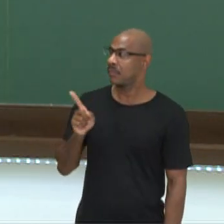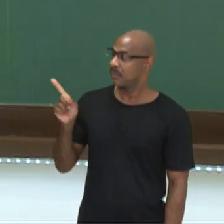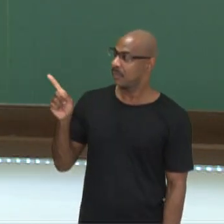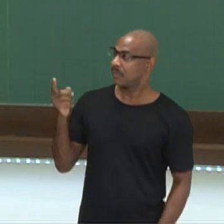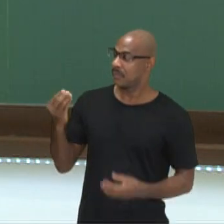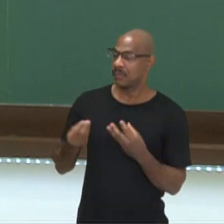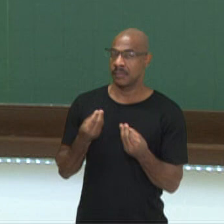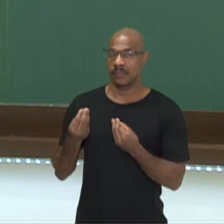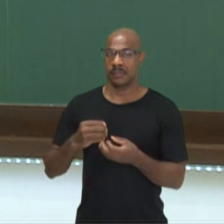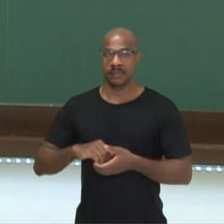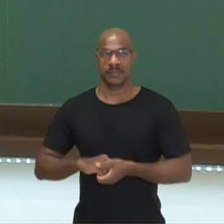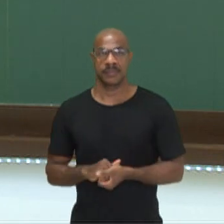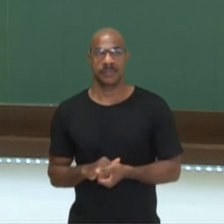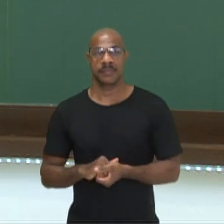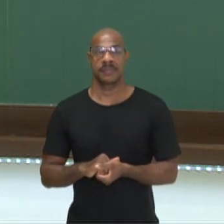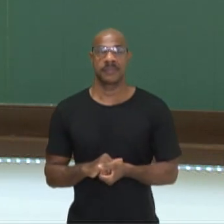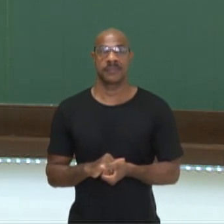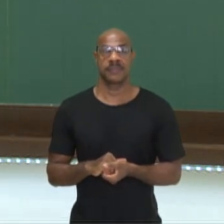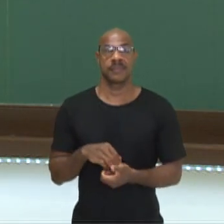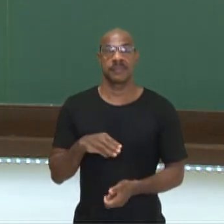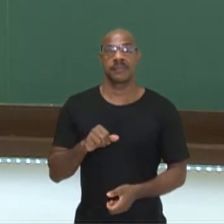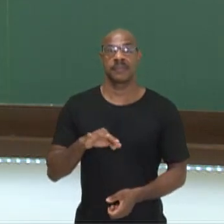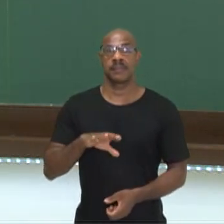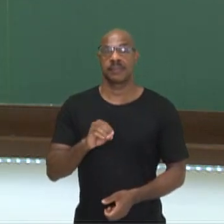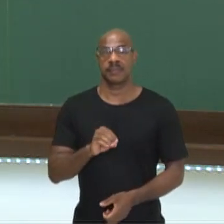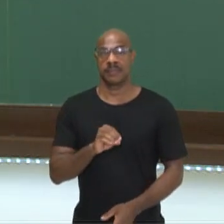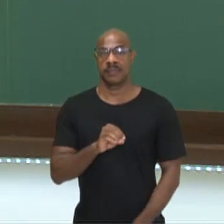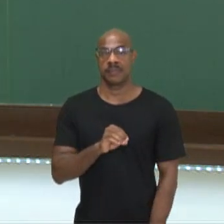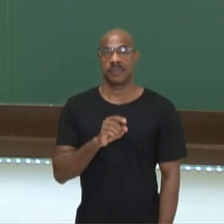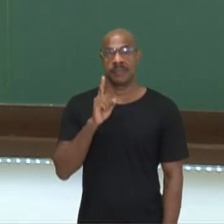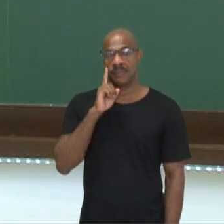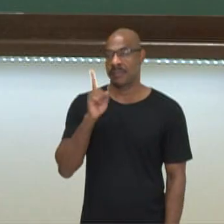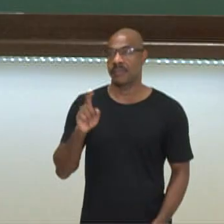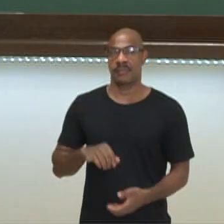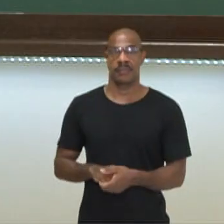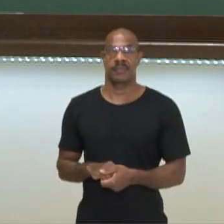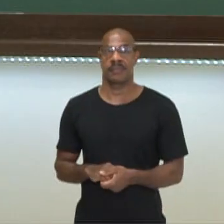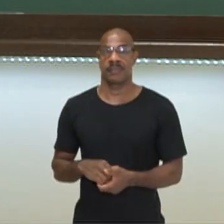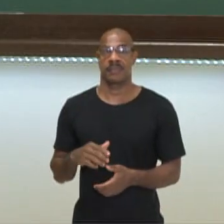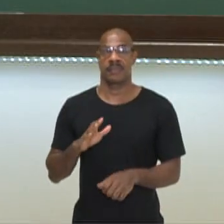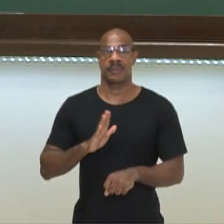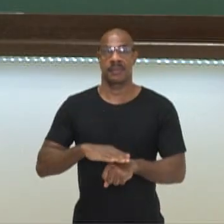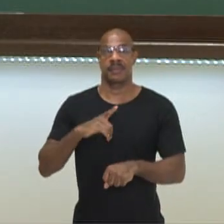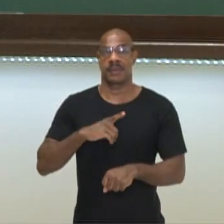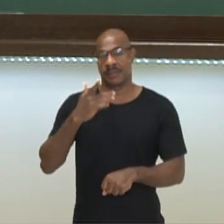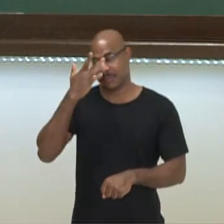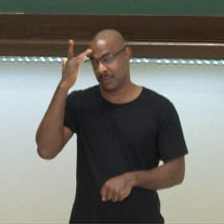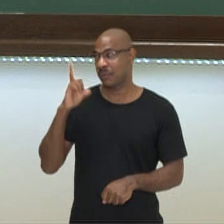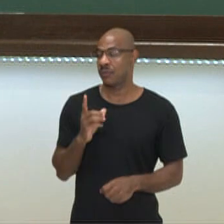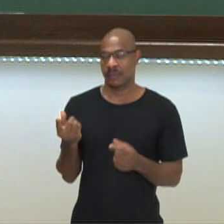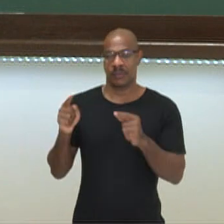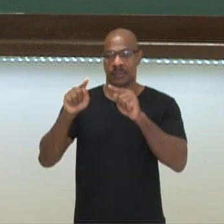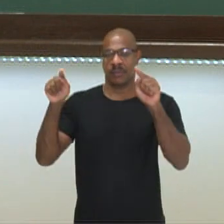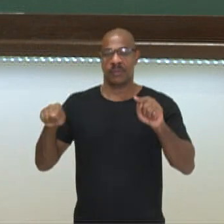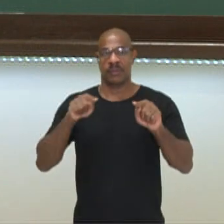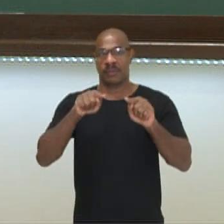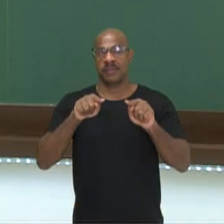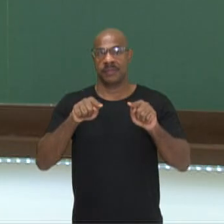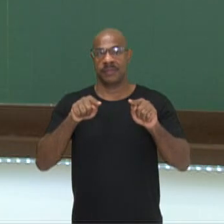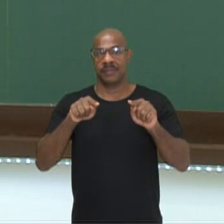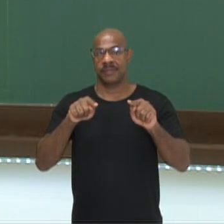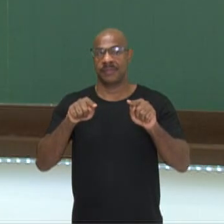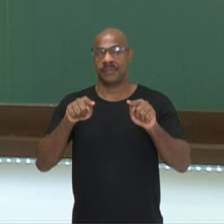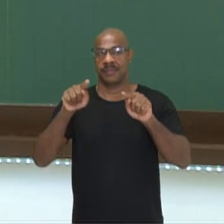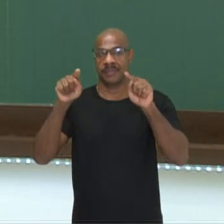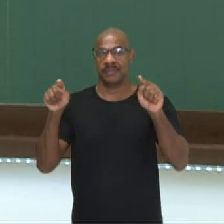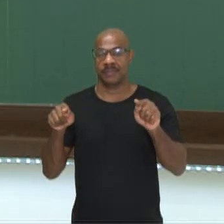4. Certo? Marcos, olha, agora ele já juntou mais gente aqui, ó. Já associou mais gente. O 8 menos